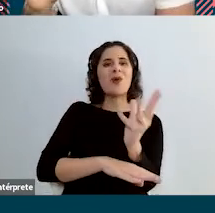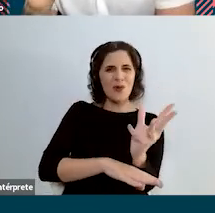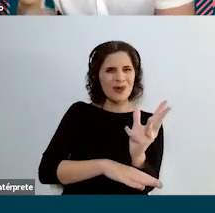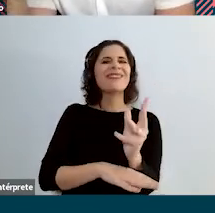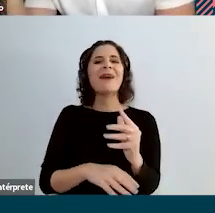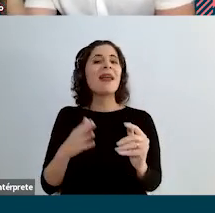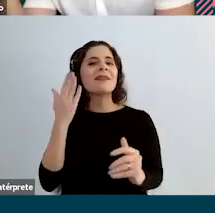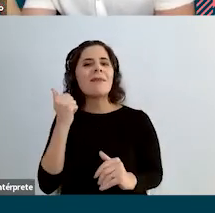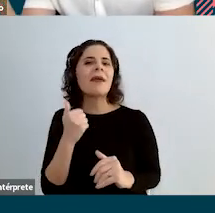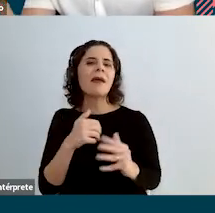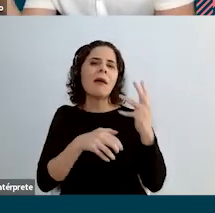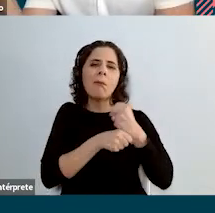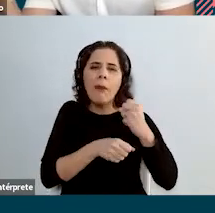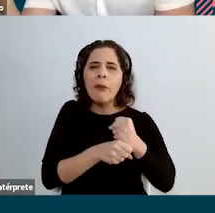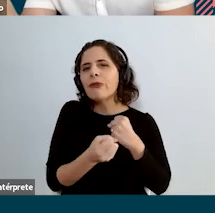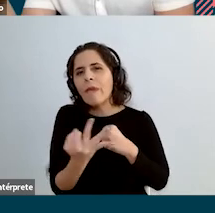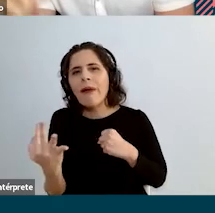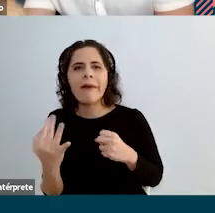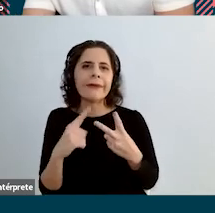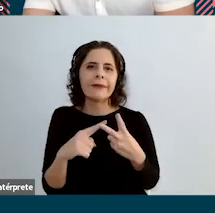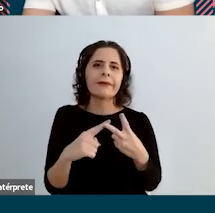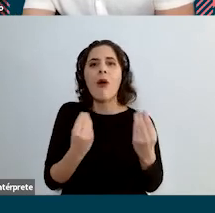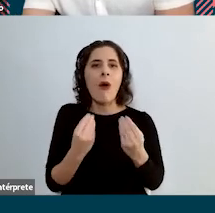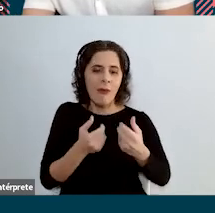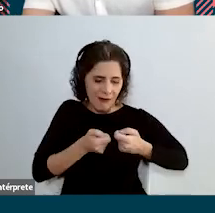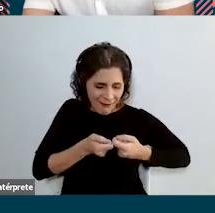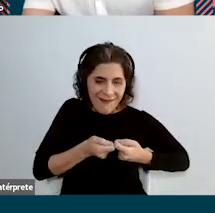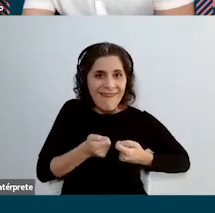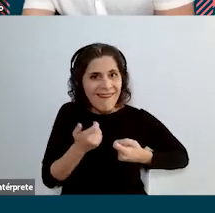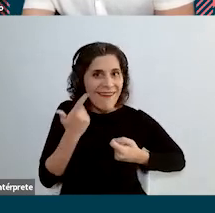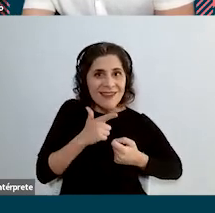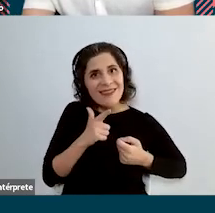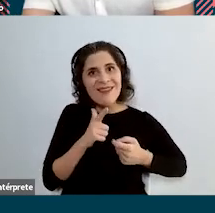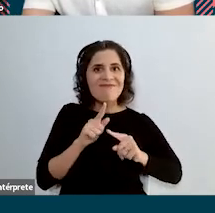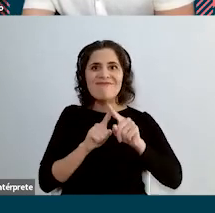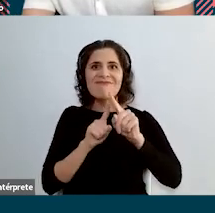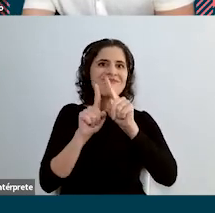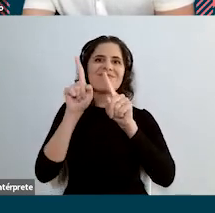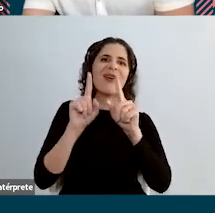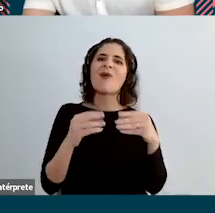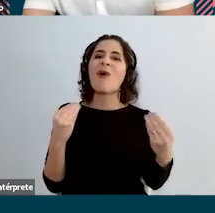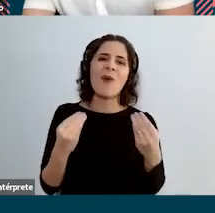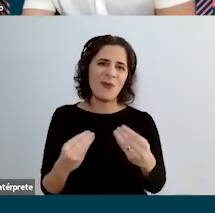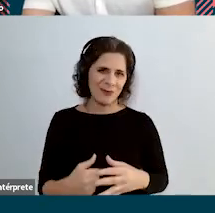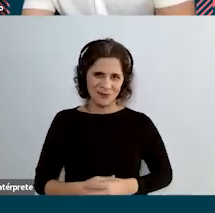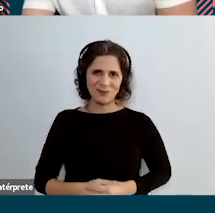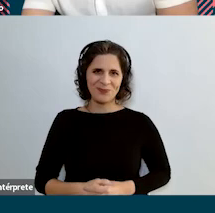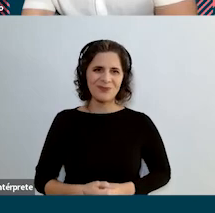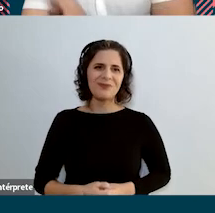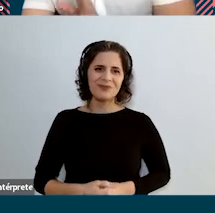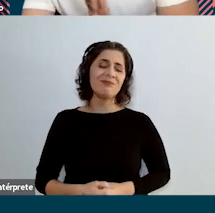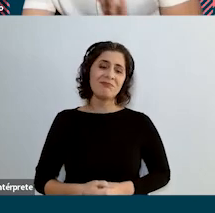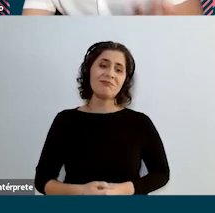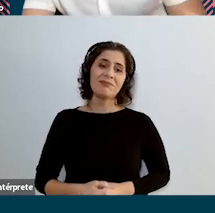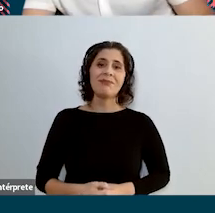edição, para saber quantos pontos você fez, o seu desempenho assim durante a edição de 2022. E